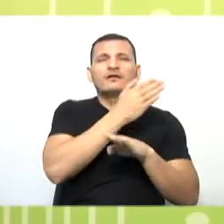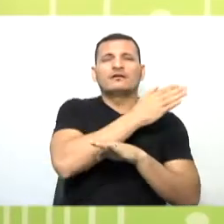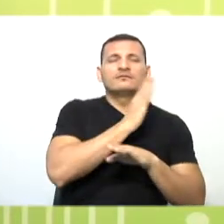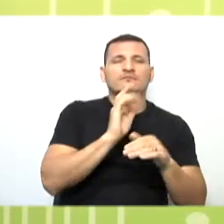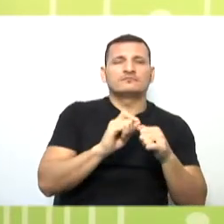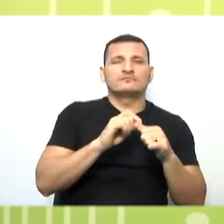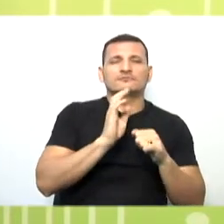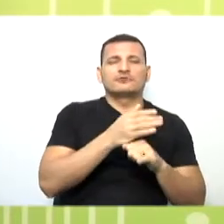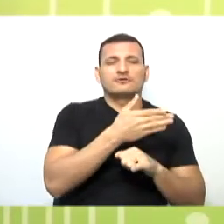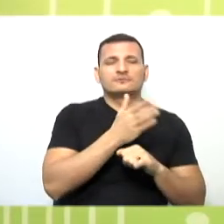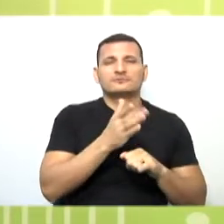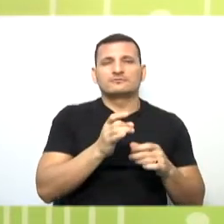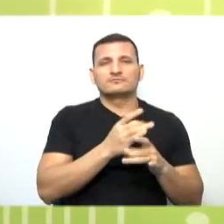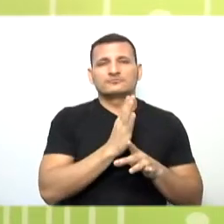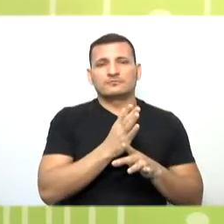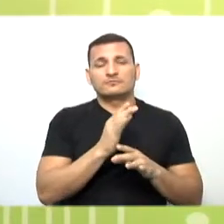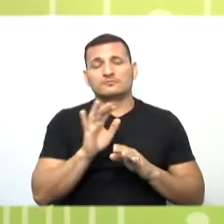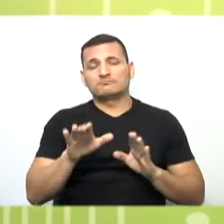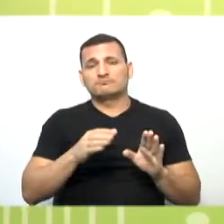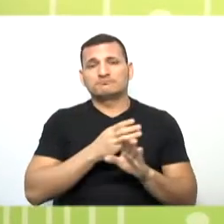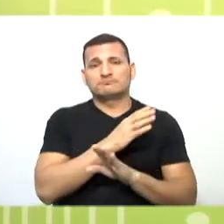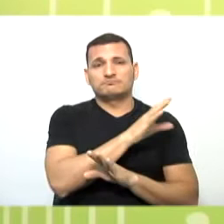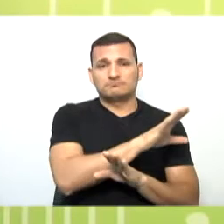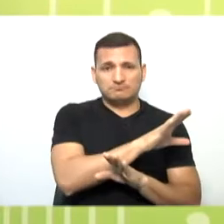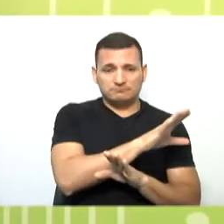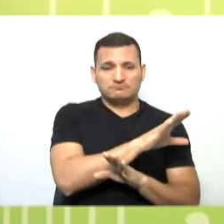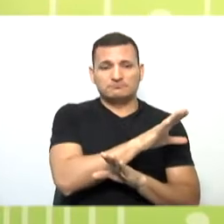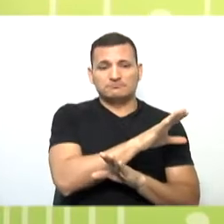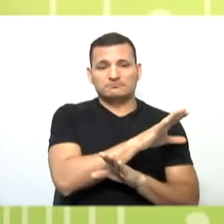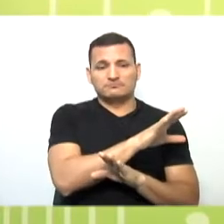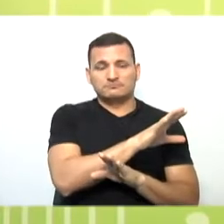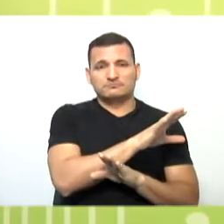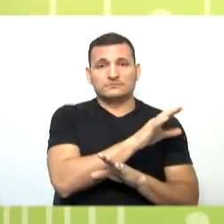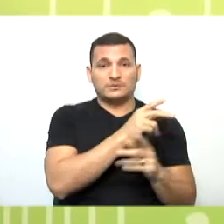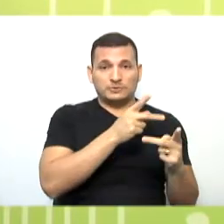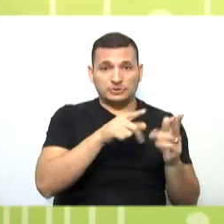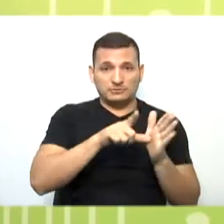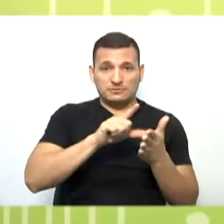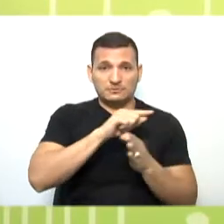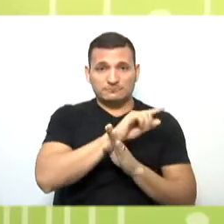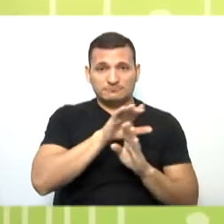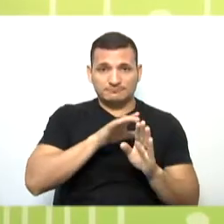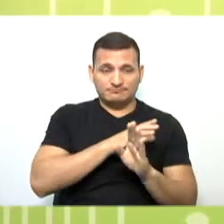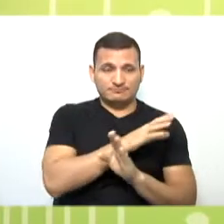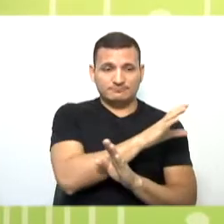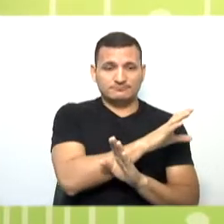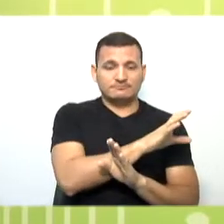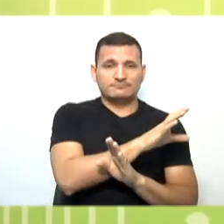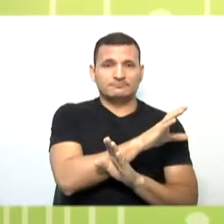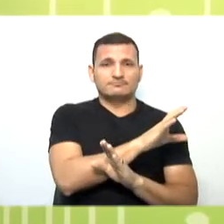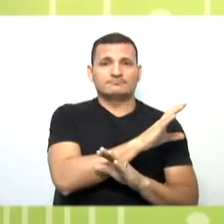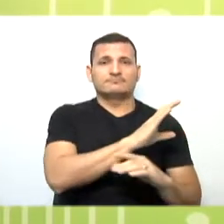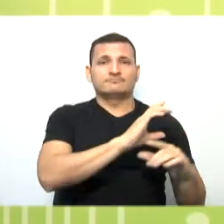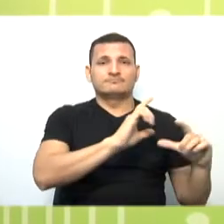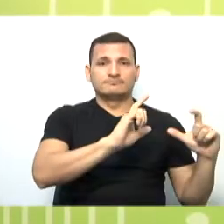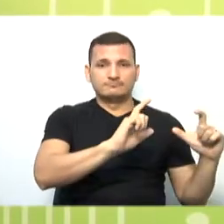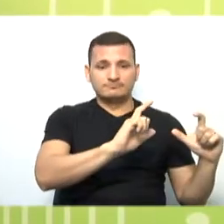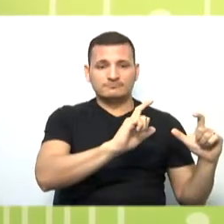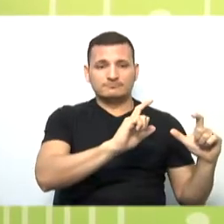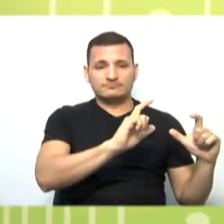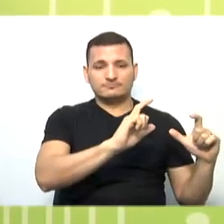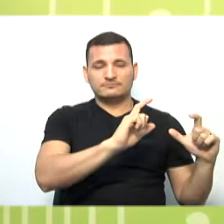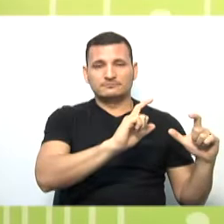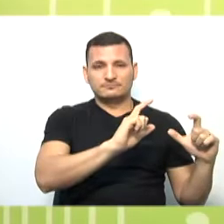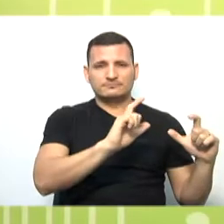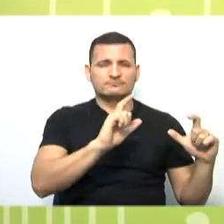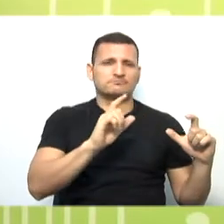antes. Aí você vai lá, nesse projeto anterior que você fez, aquele teu código, sei